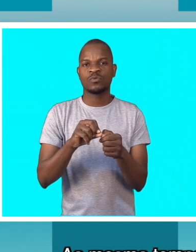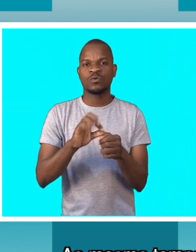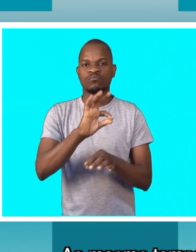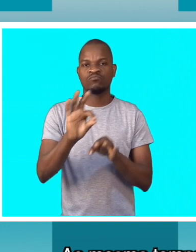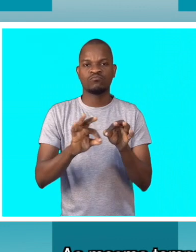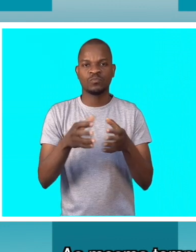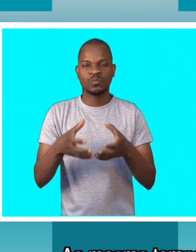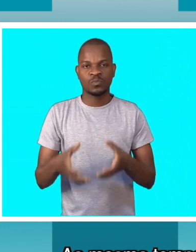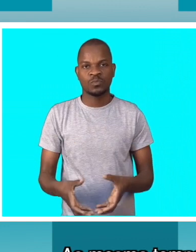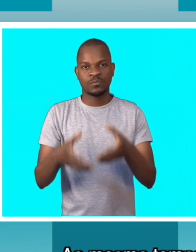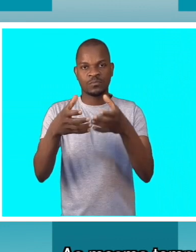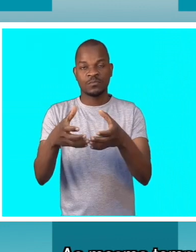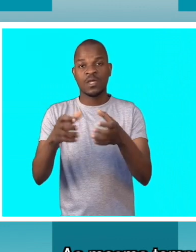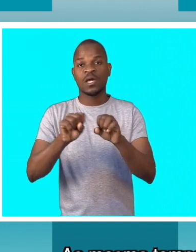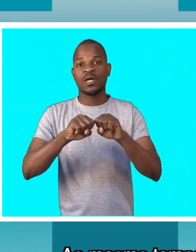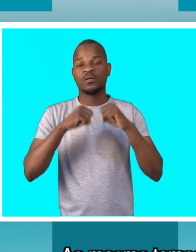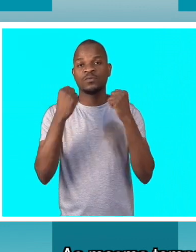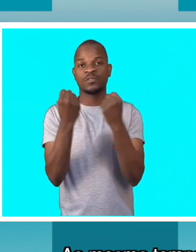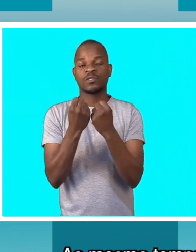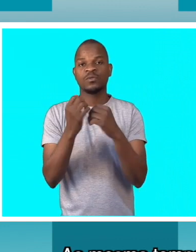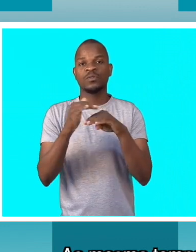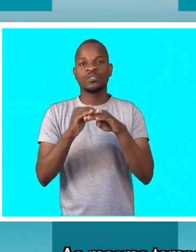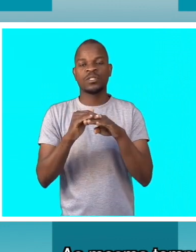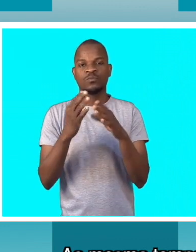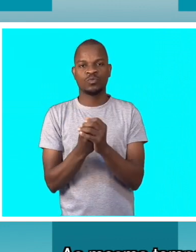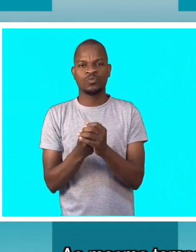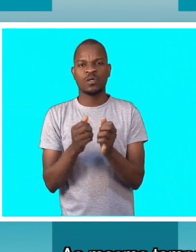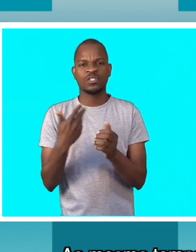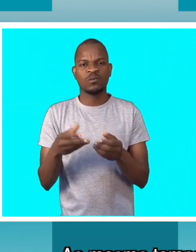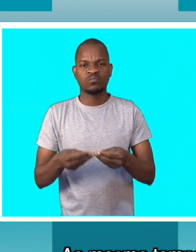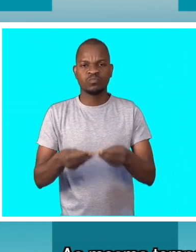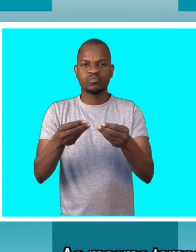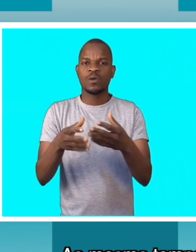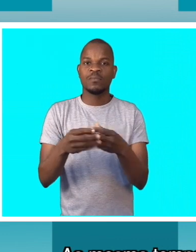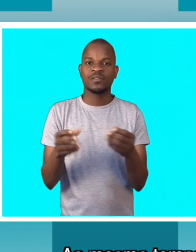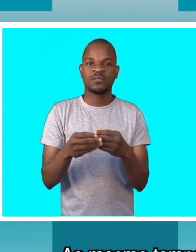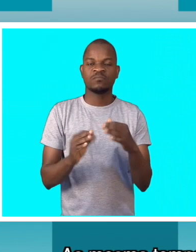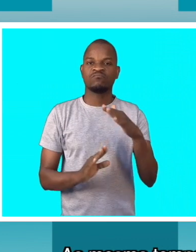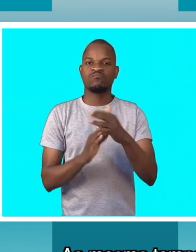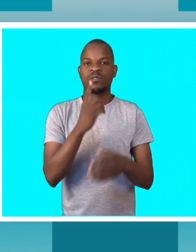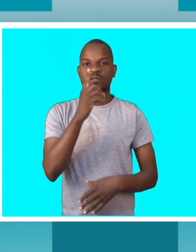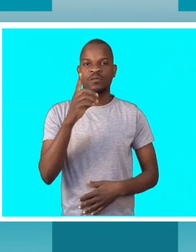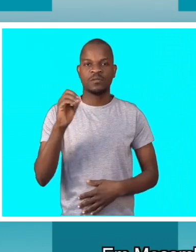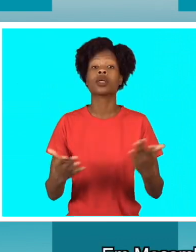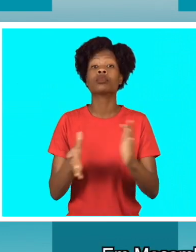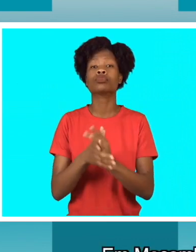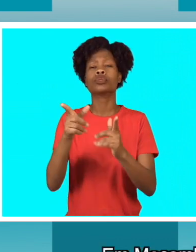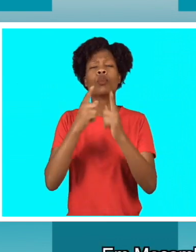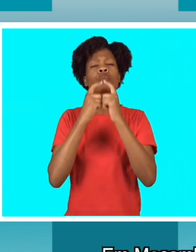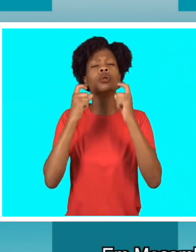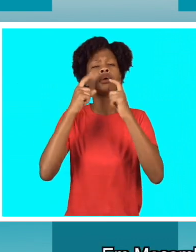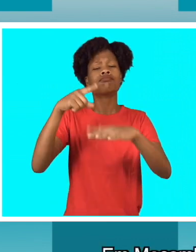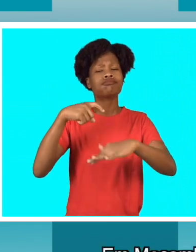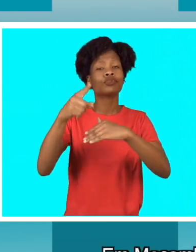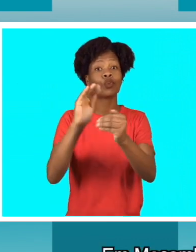tempo, fez a entrega também na Associação Rishikawa, cerca de 100 kits com produtos básicos. Em Moçambique,